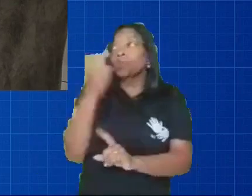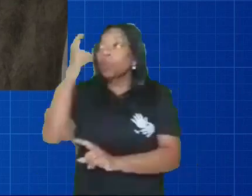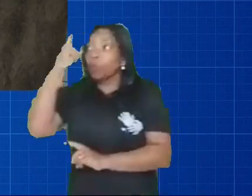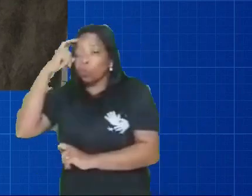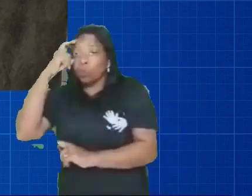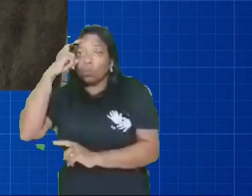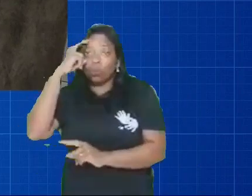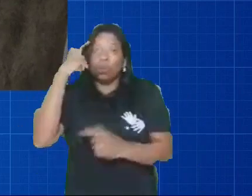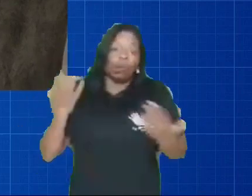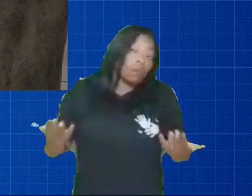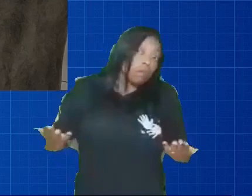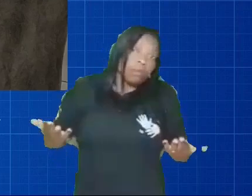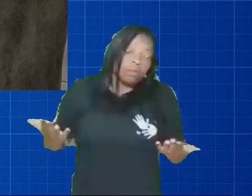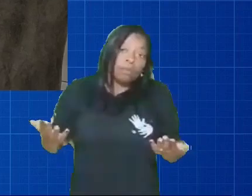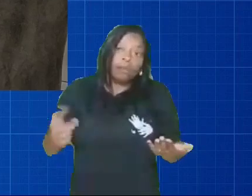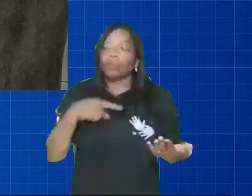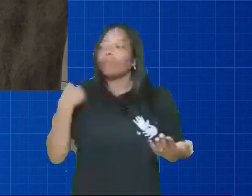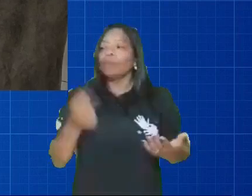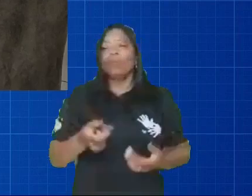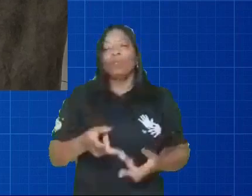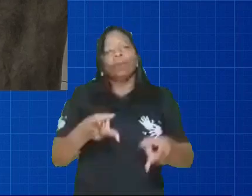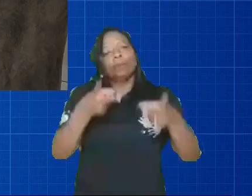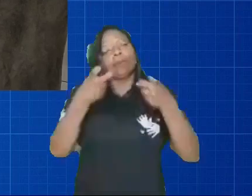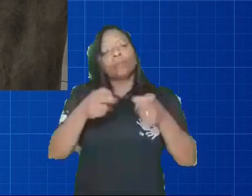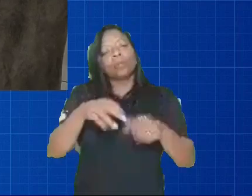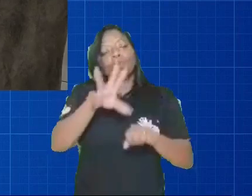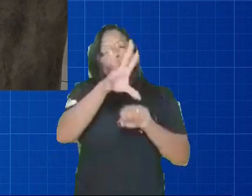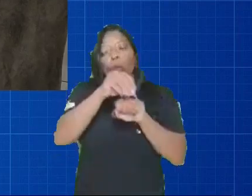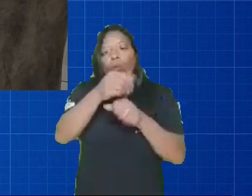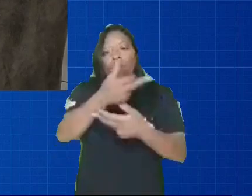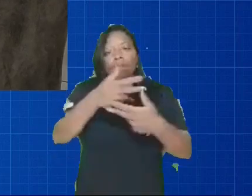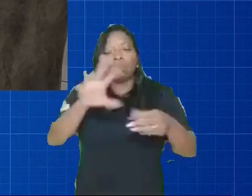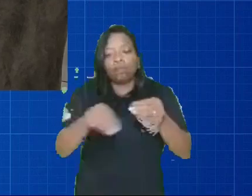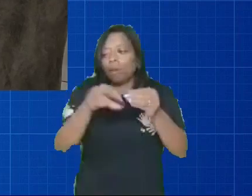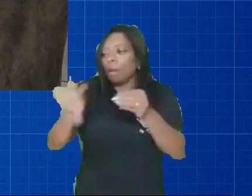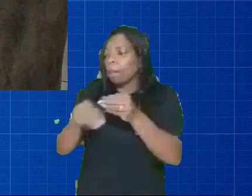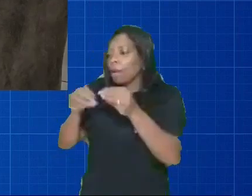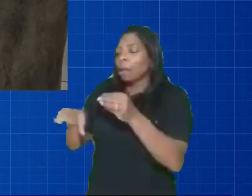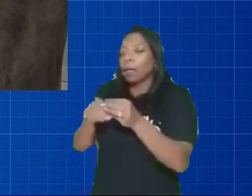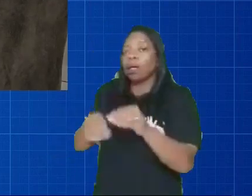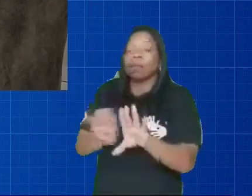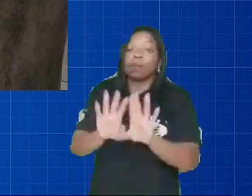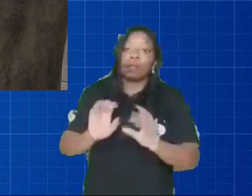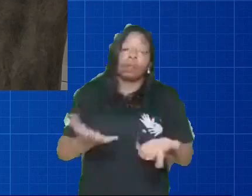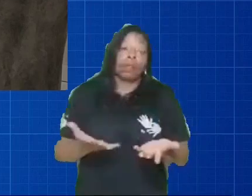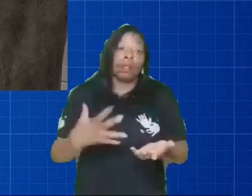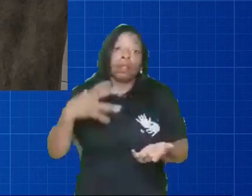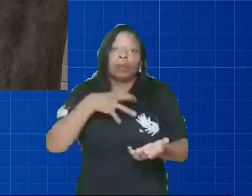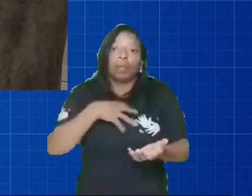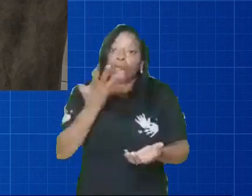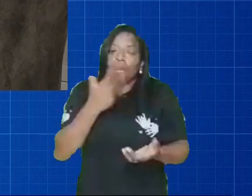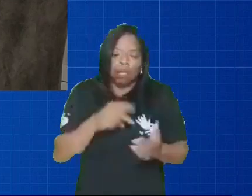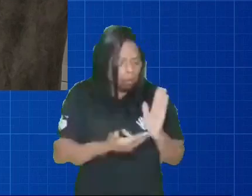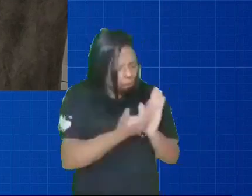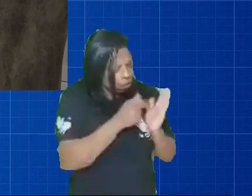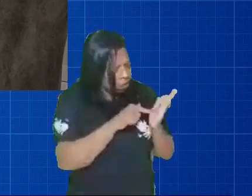vários conhecimentos integrados, né? E as sensações que as crianças têm, às vezes, nossa, mas não está tão igual ao meu desenho, né? Não está tão bonito